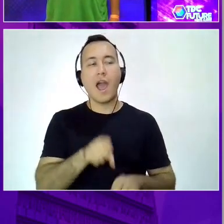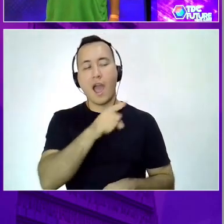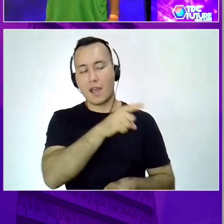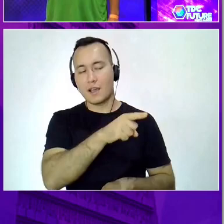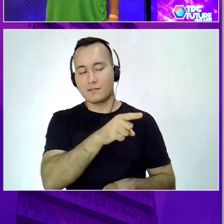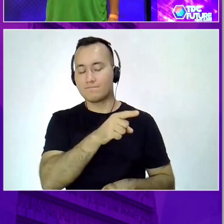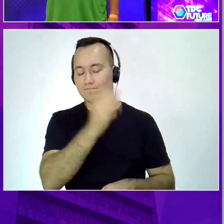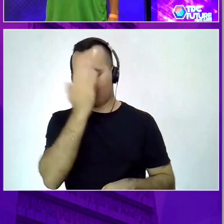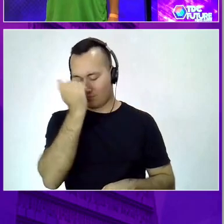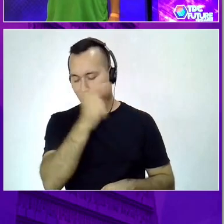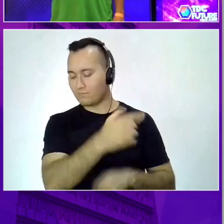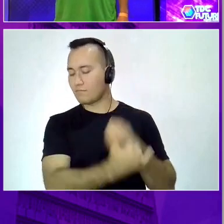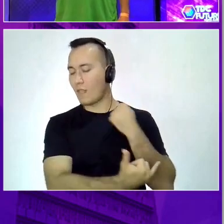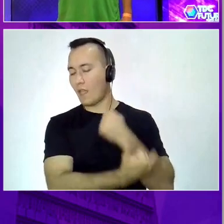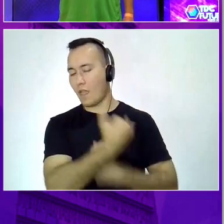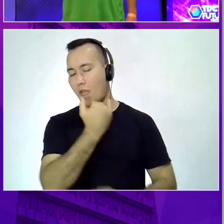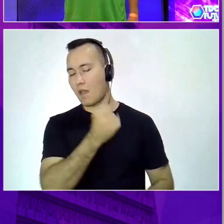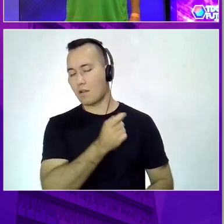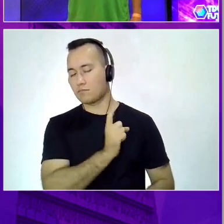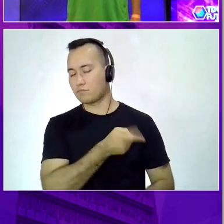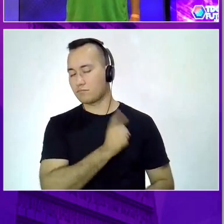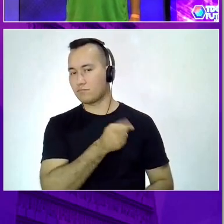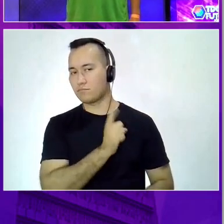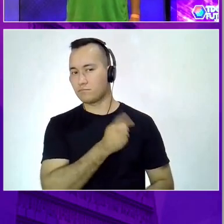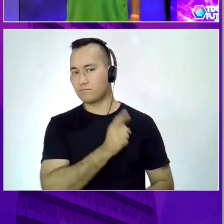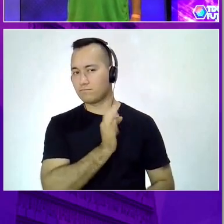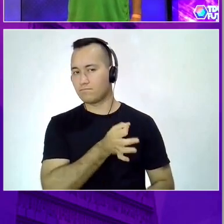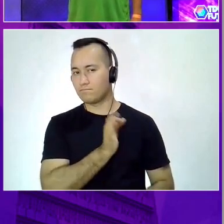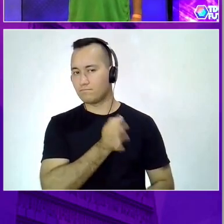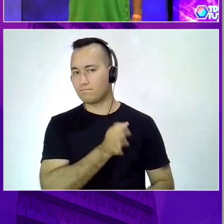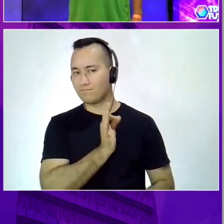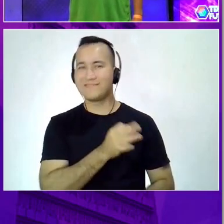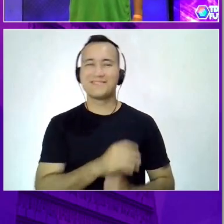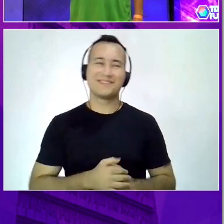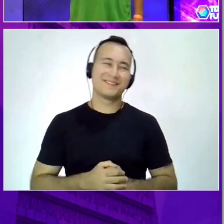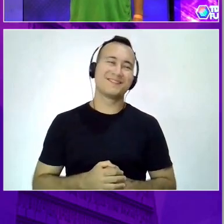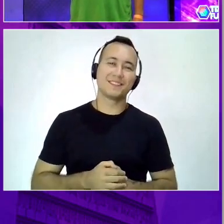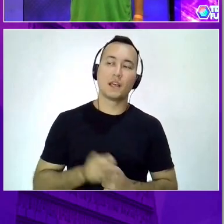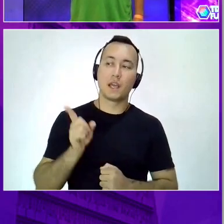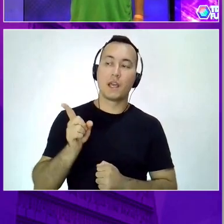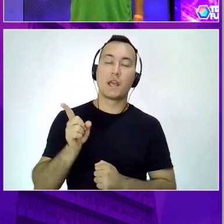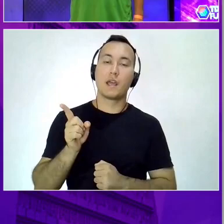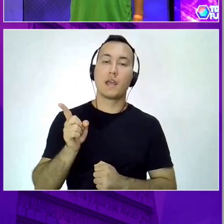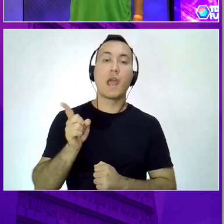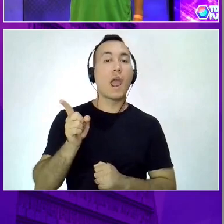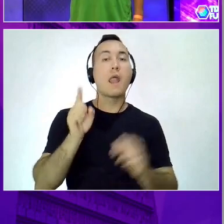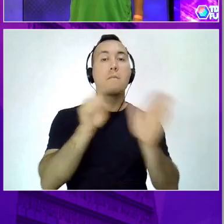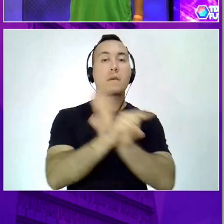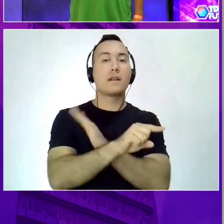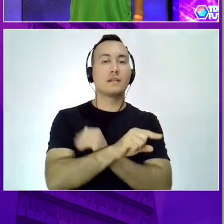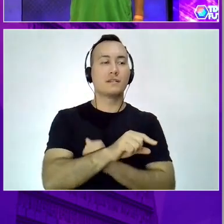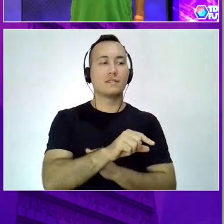mentindo. Sim? É mais, normalmente perguntam coisas que a gente só pode responder mentindo.